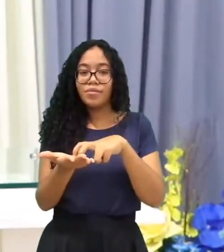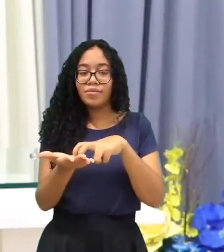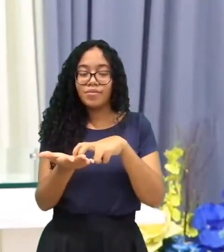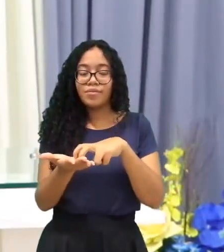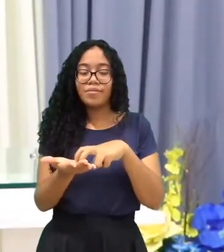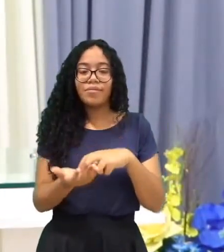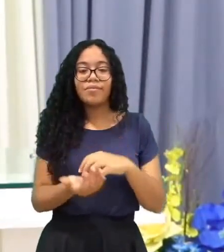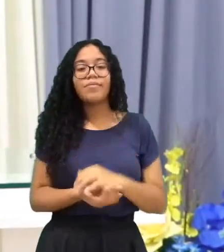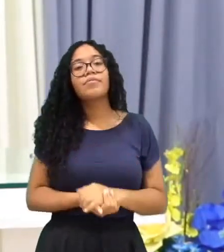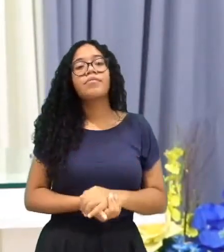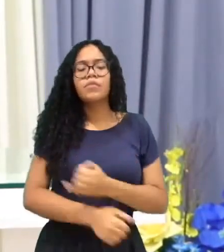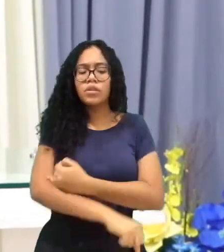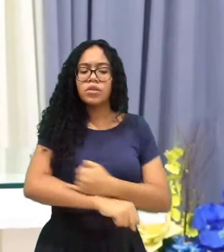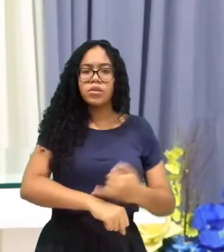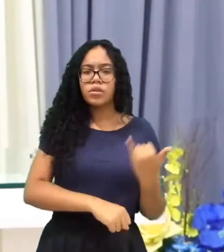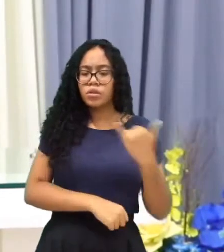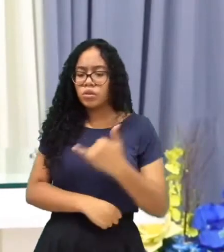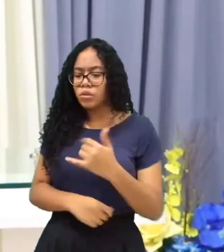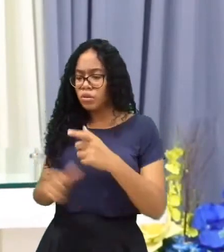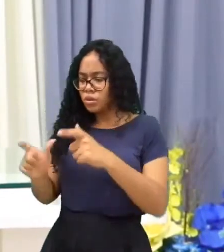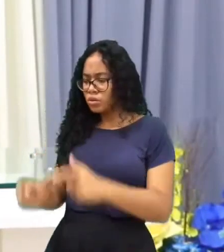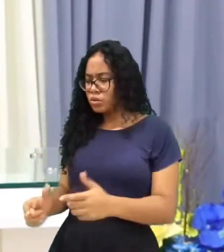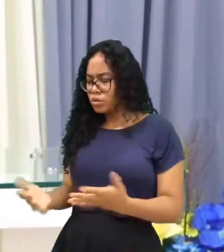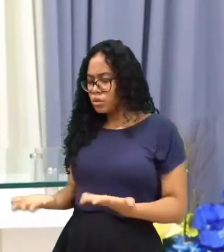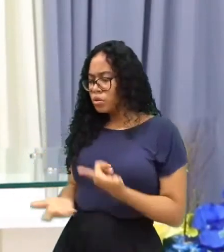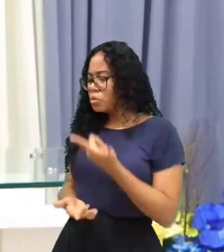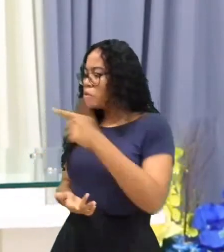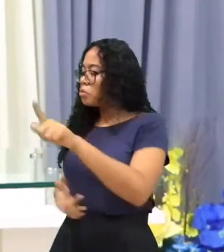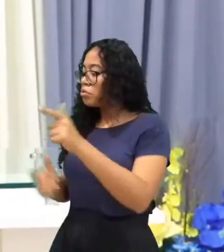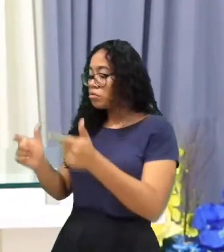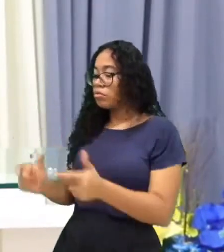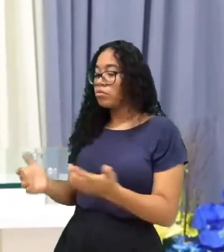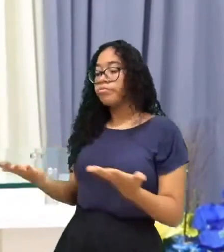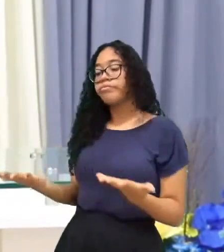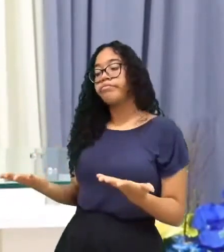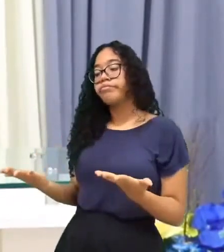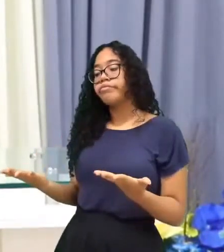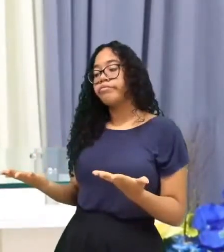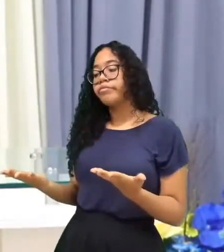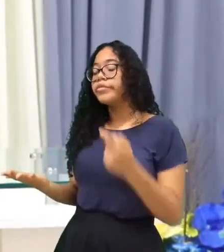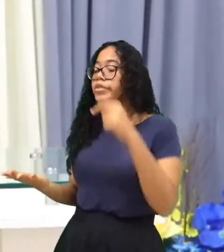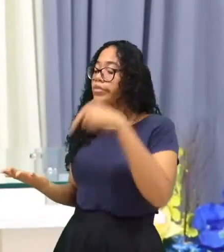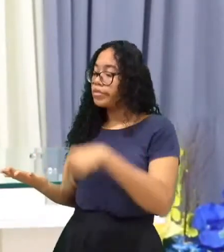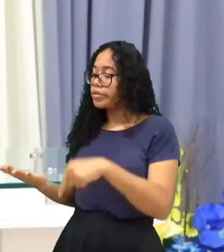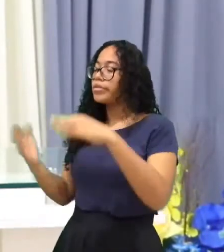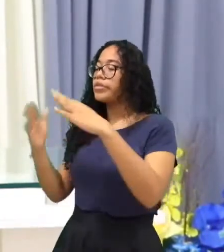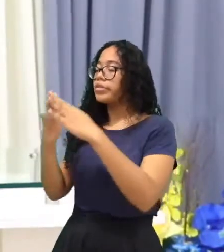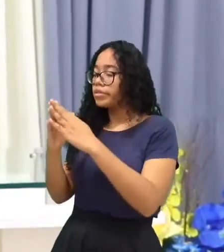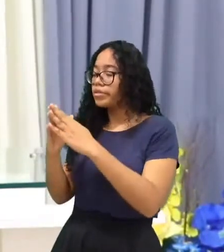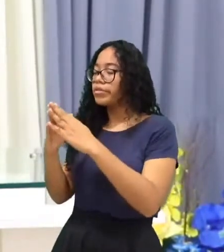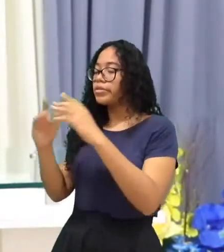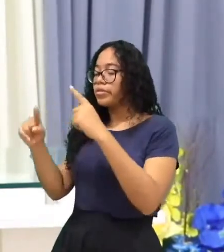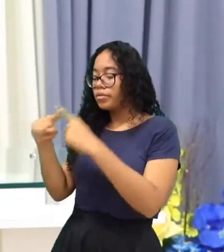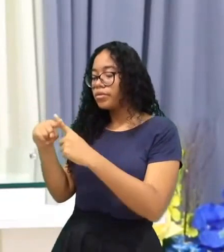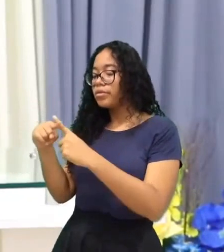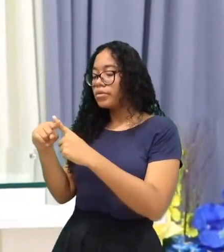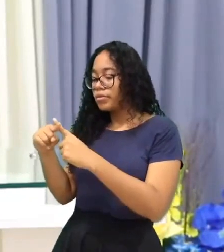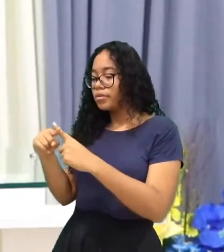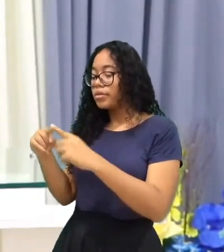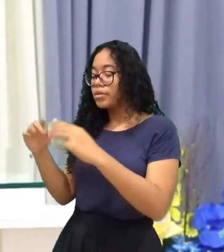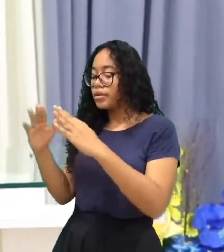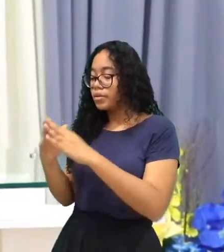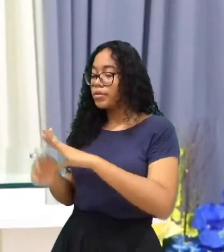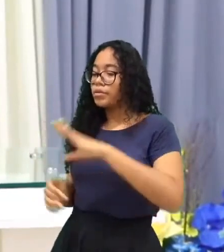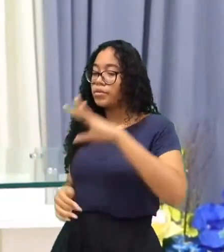manhã, Jacó diz: este lugar não é outro lugar, senão a casa de Deus e a porta dos céus.